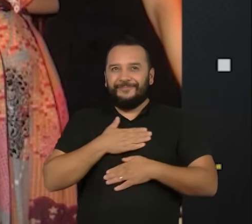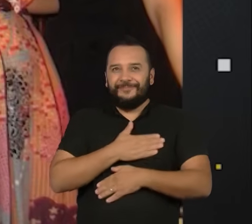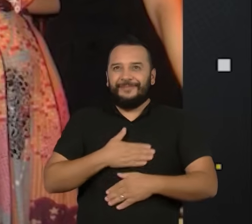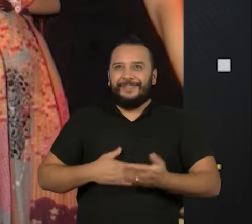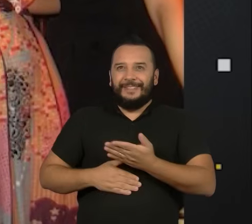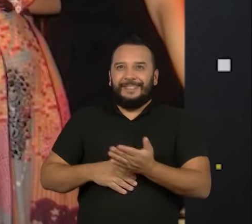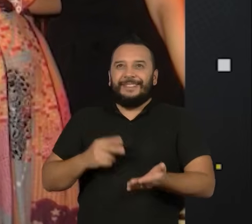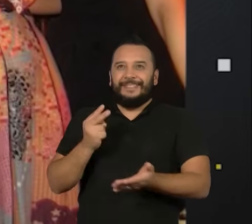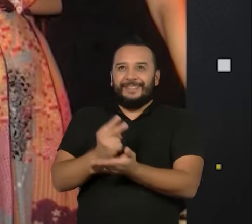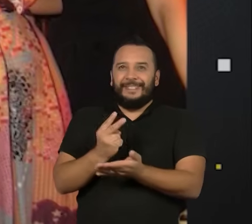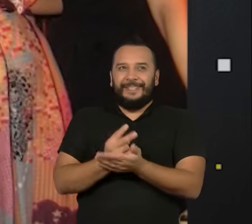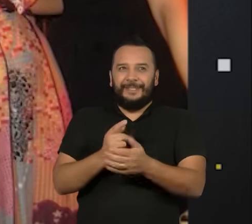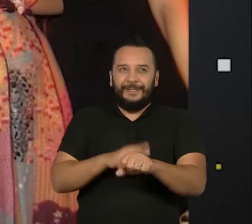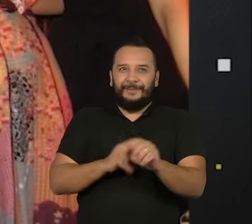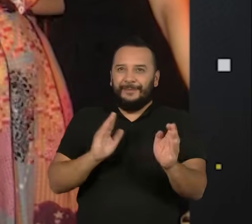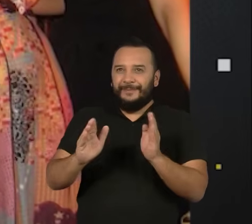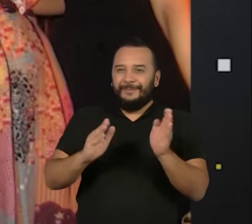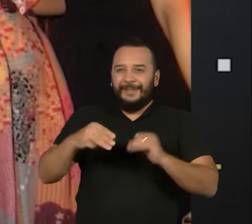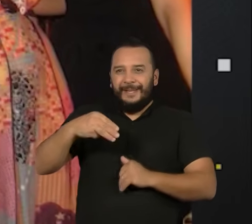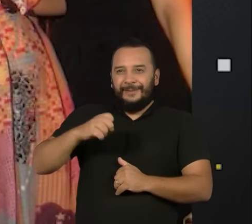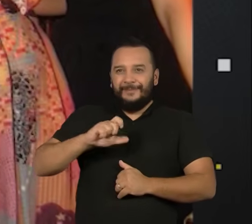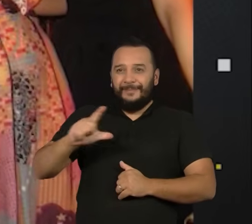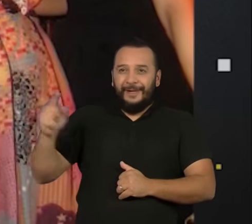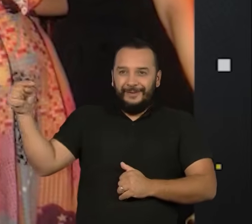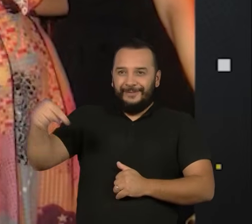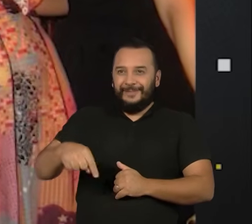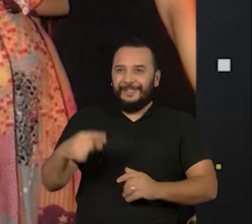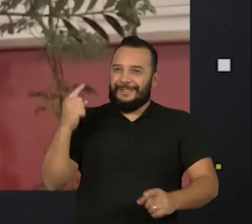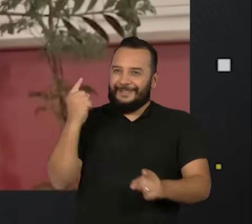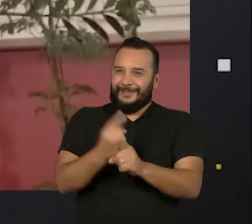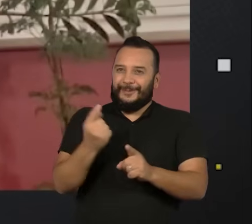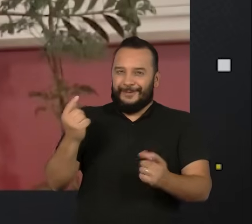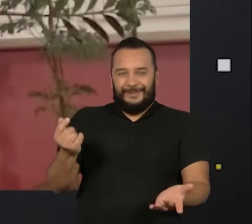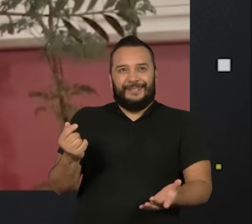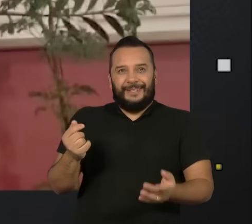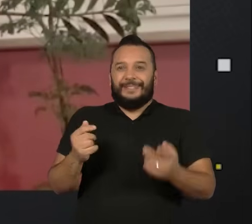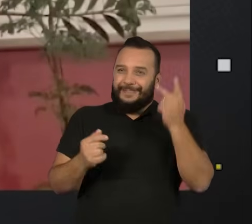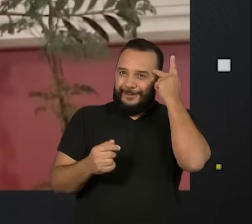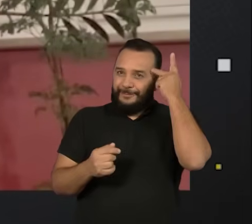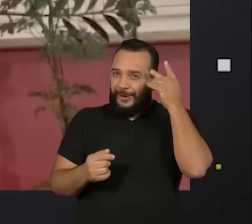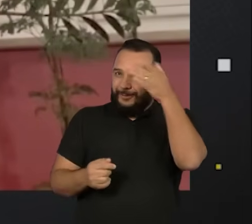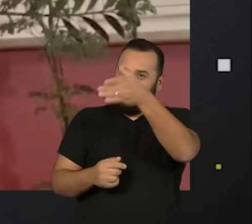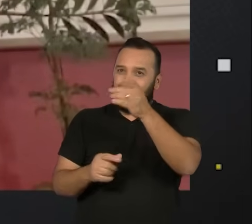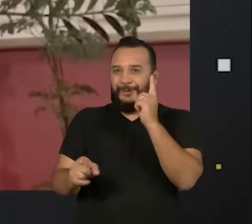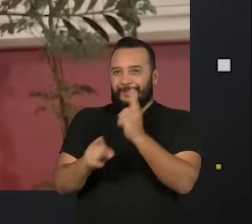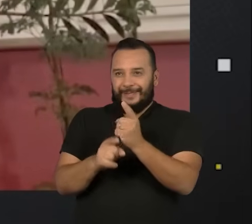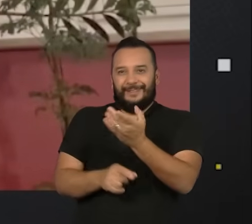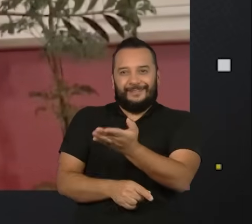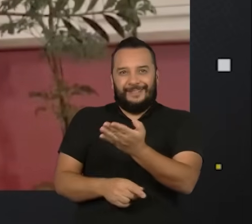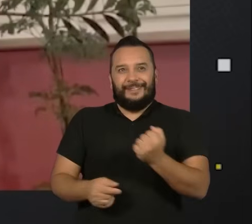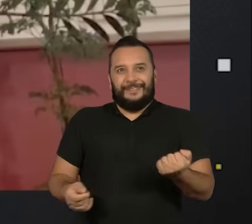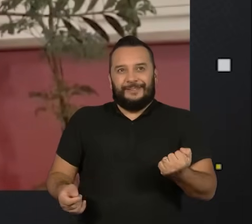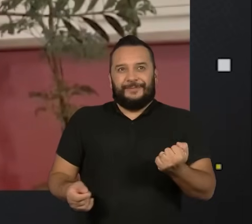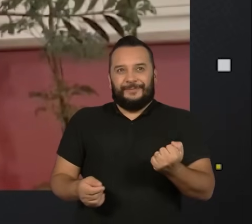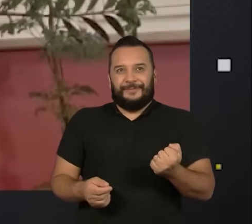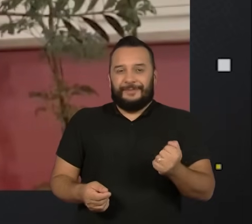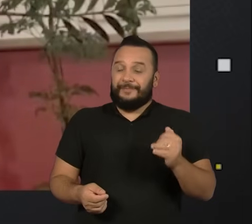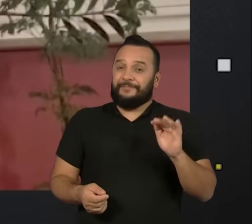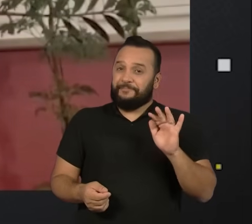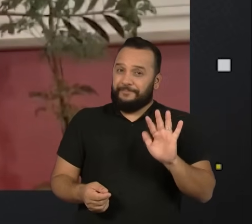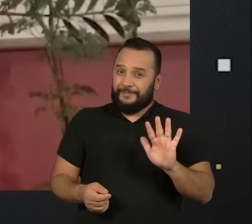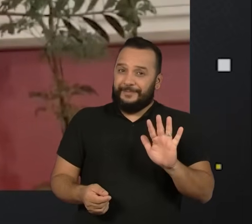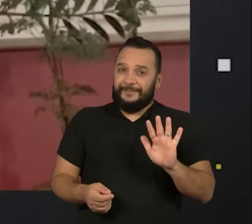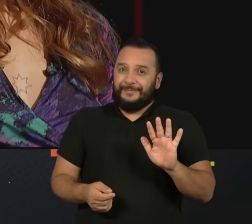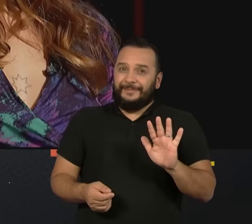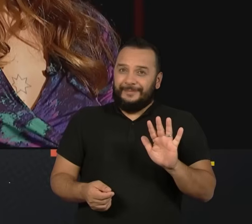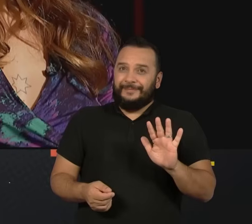sempre esperando o momento que a Mel venha para o Rio para a gente se encontrar, ou que a gente vá a São Paulo para encontrar com ela. Mas a